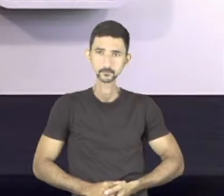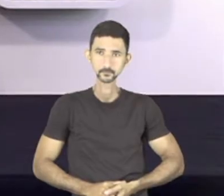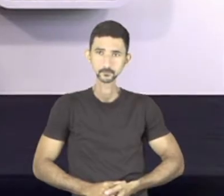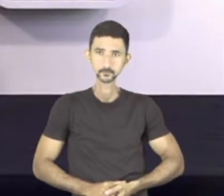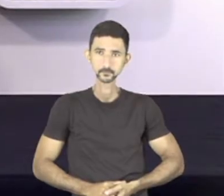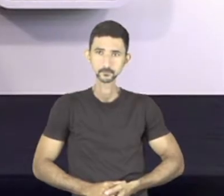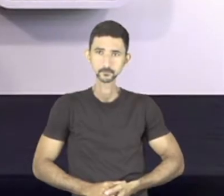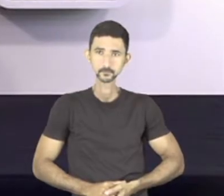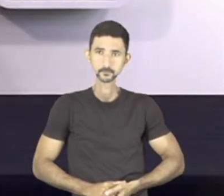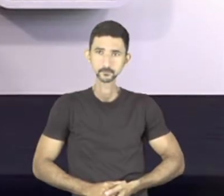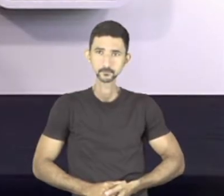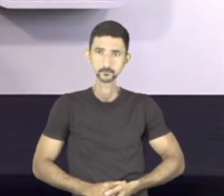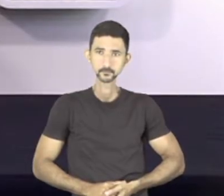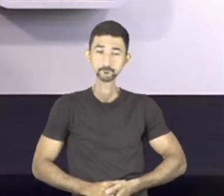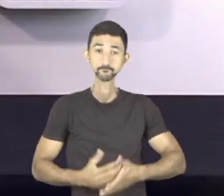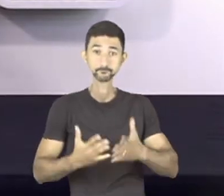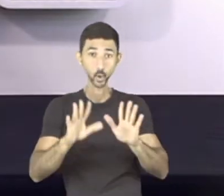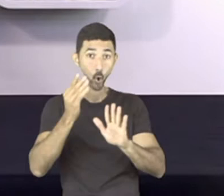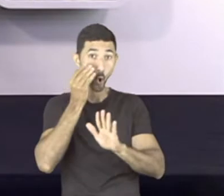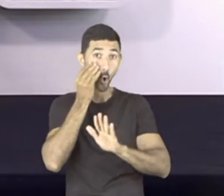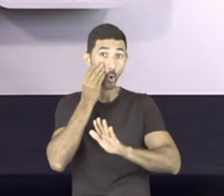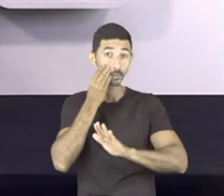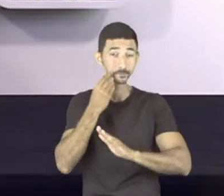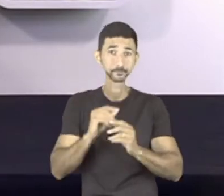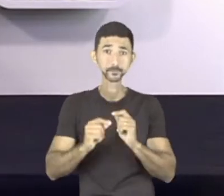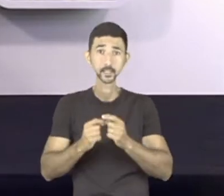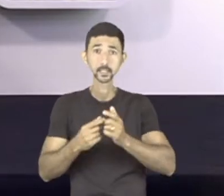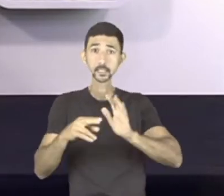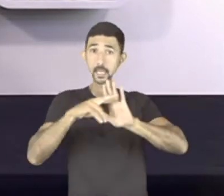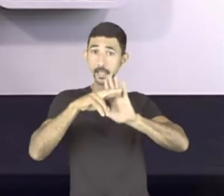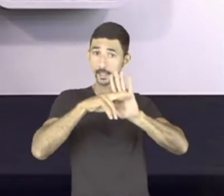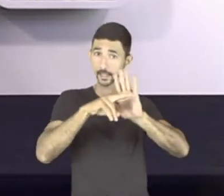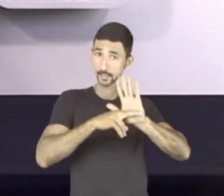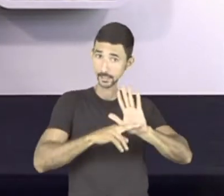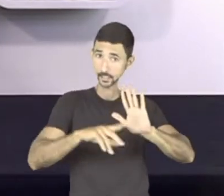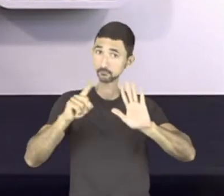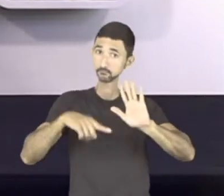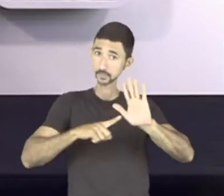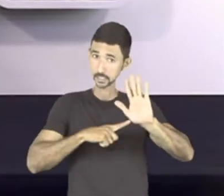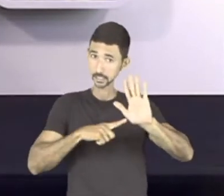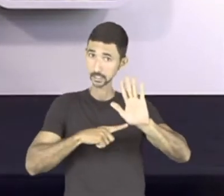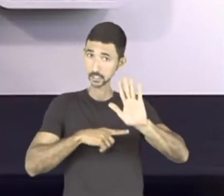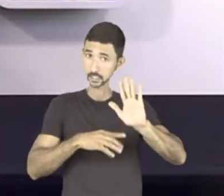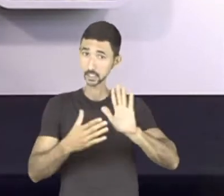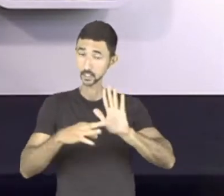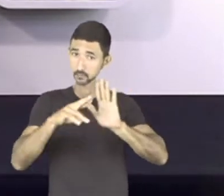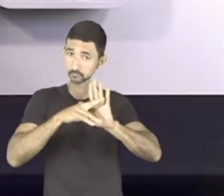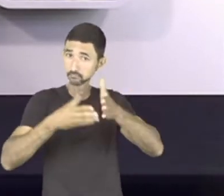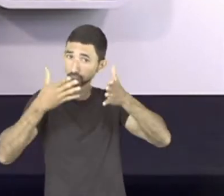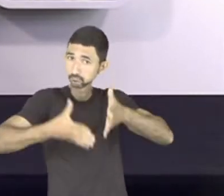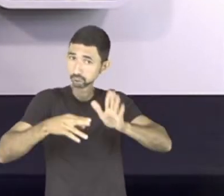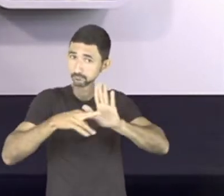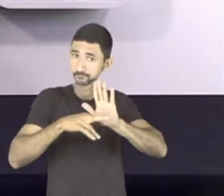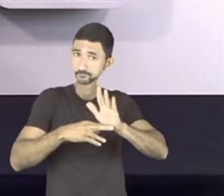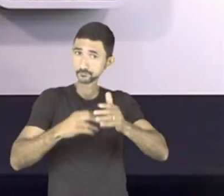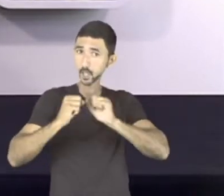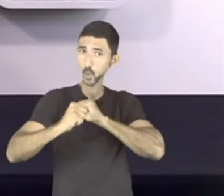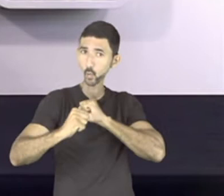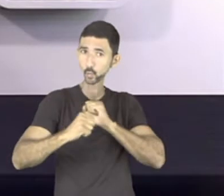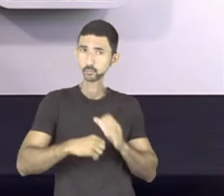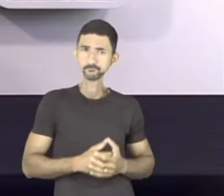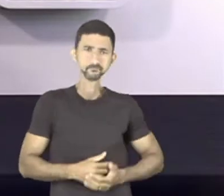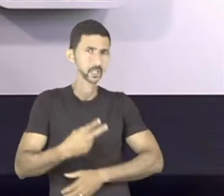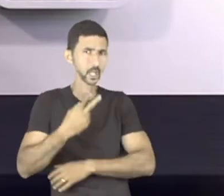lá. Então, olha só, vocês viram que existe aí um sistema de regras bem definidos, tá?